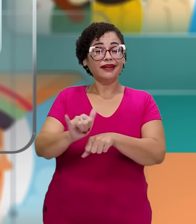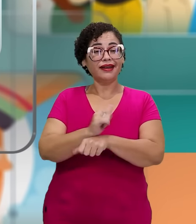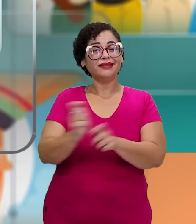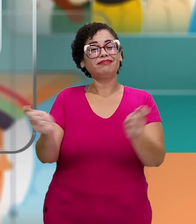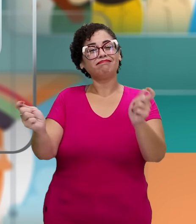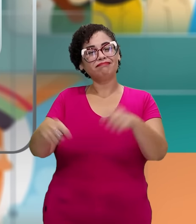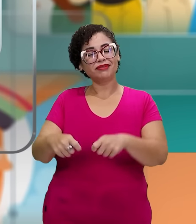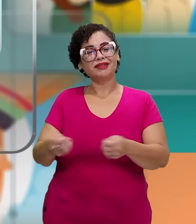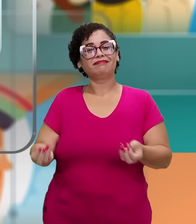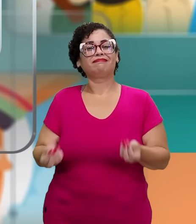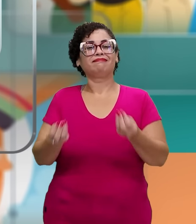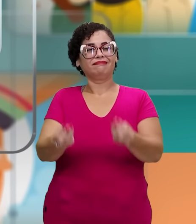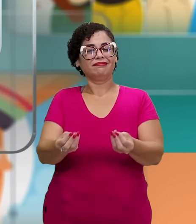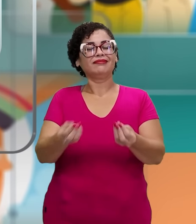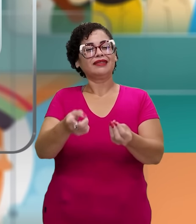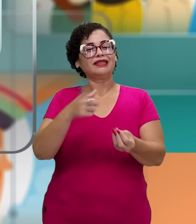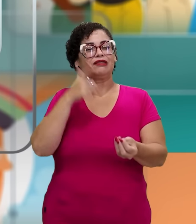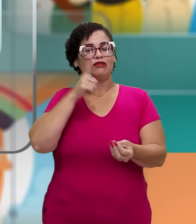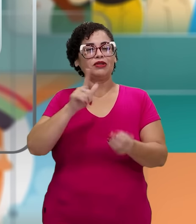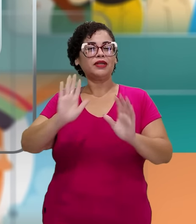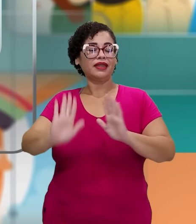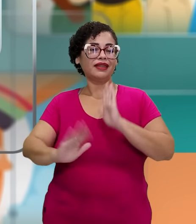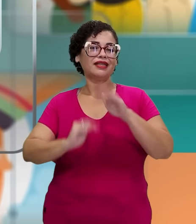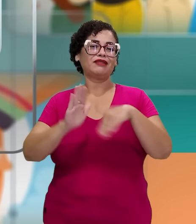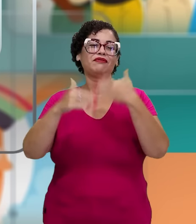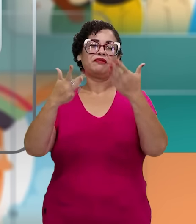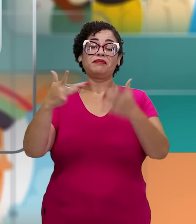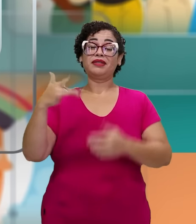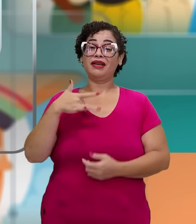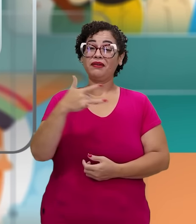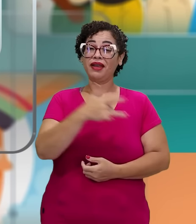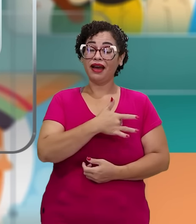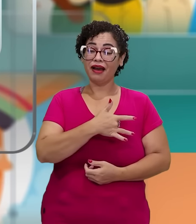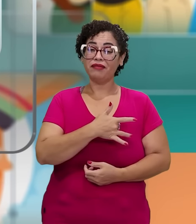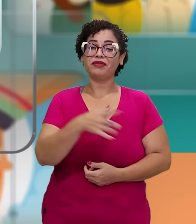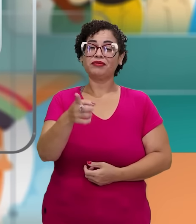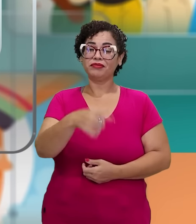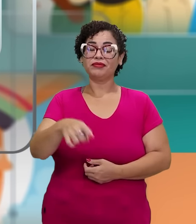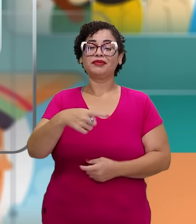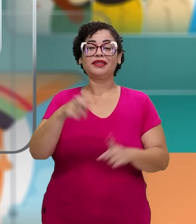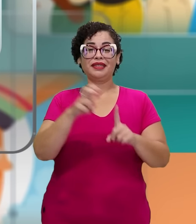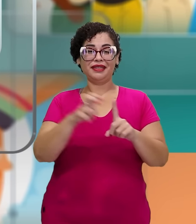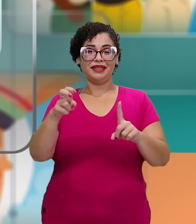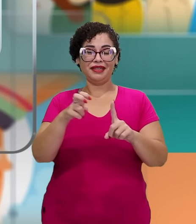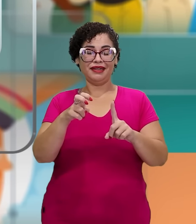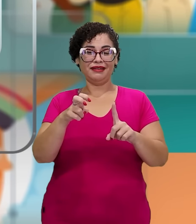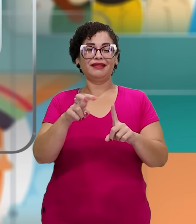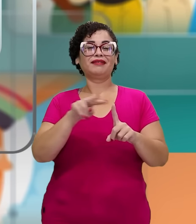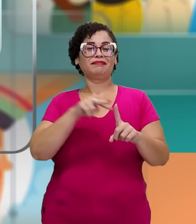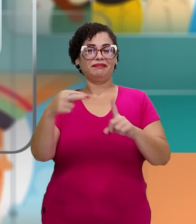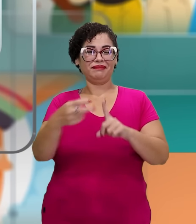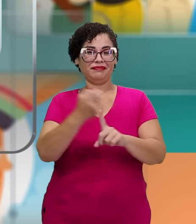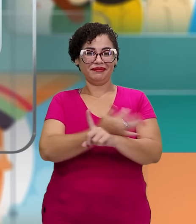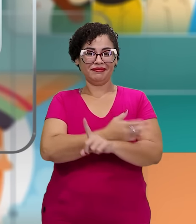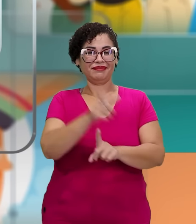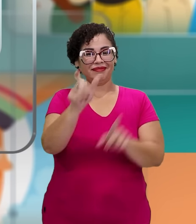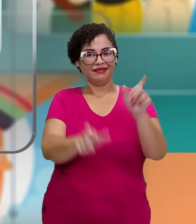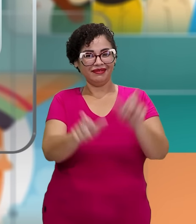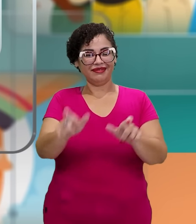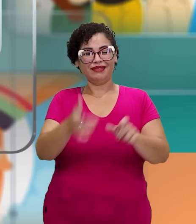empregadas para promover um desenvolvimento saudável da Inteligência socioemocional nestas